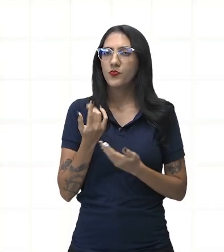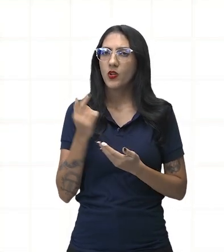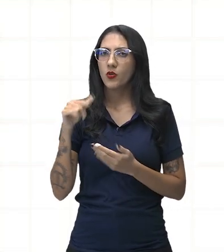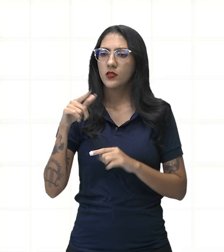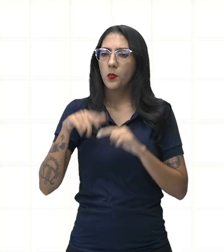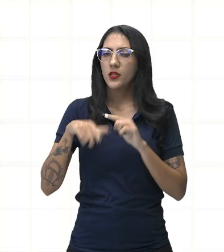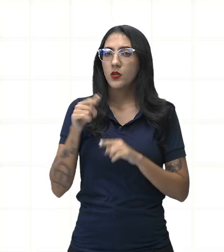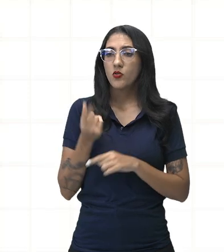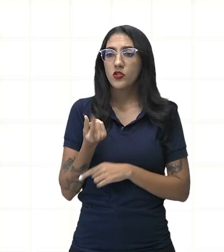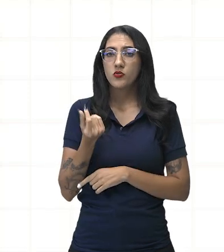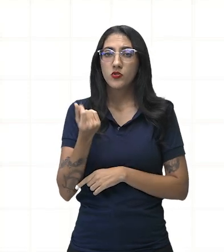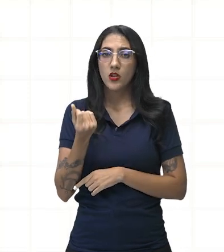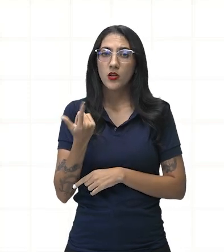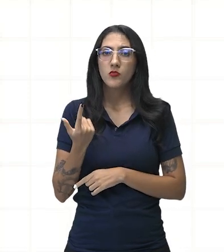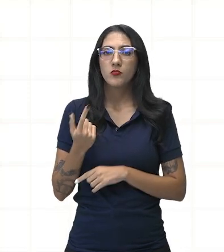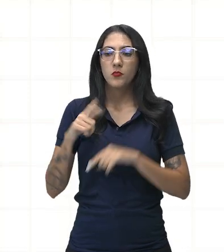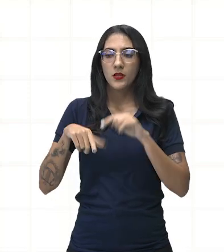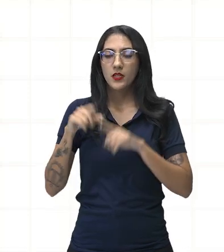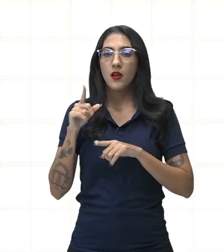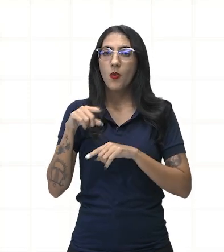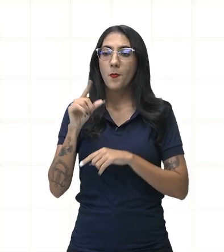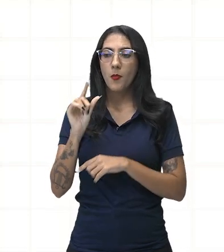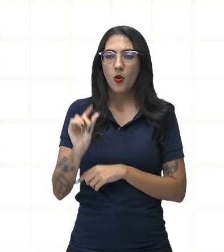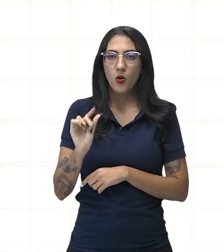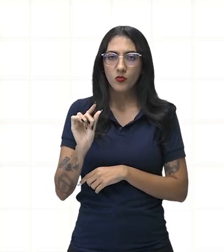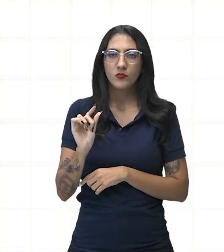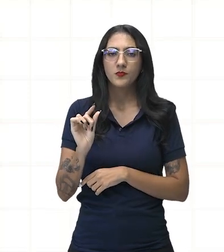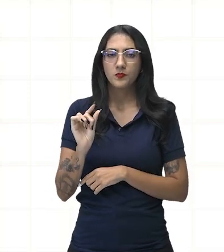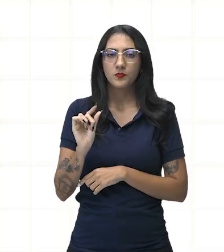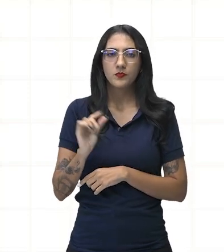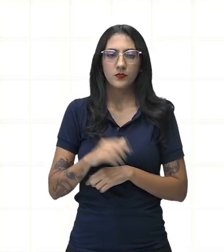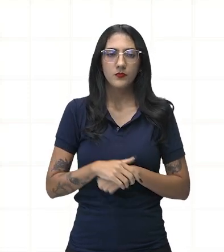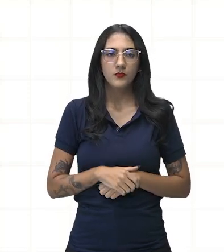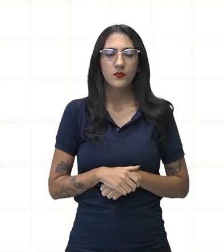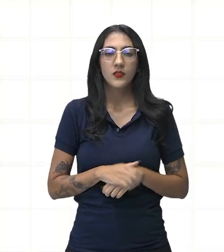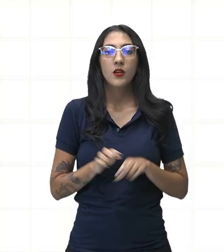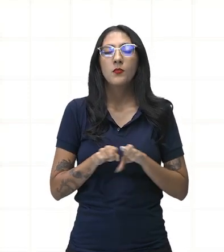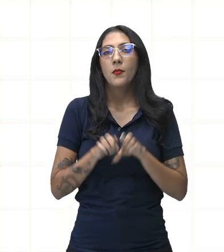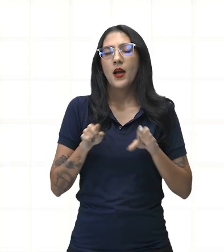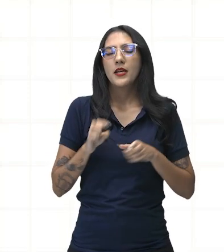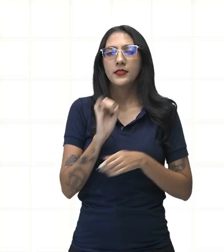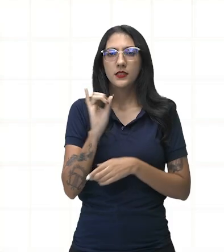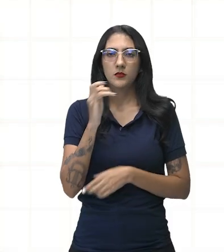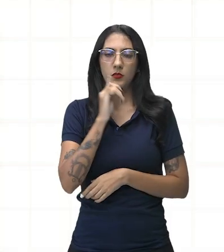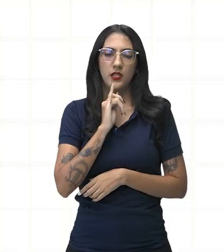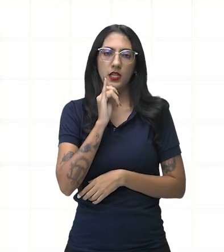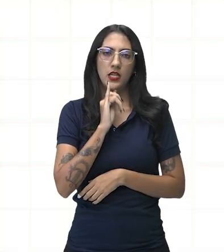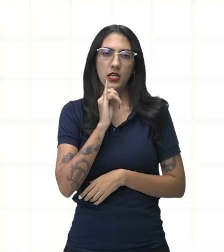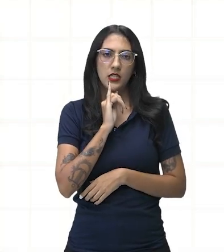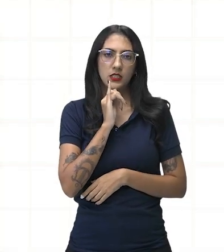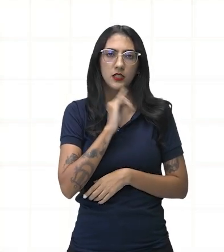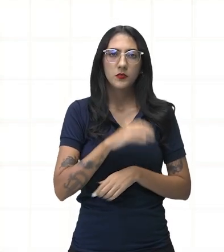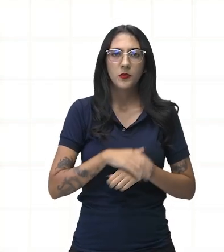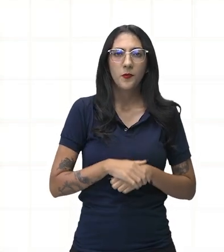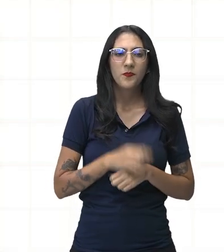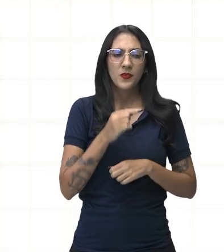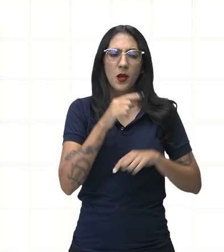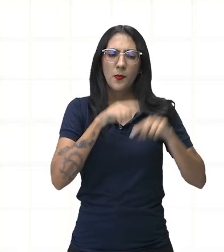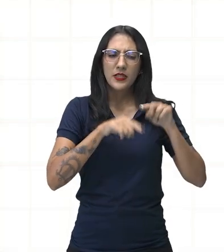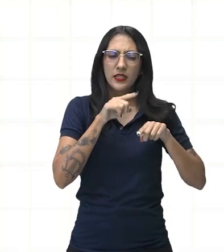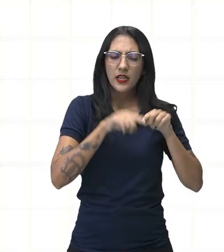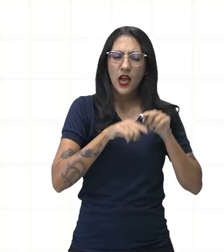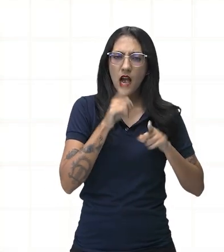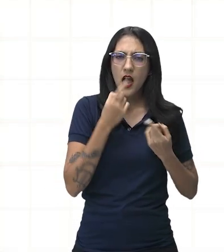valor tende a diminuir. Porém, se existem peças que ali é mais difícil de